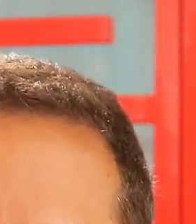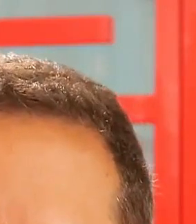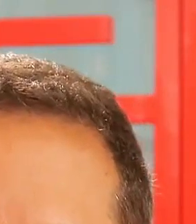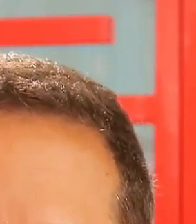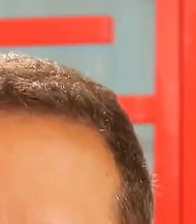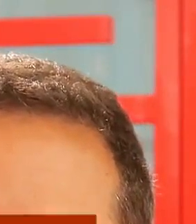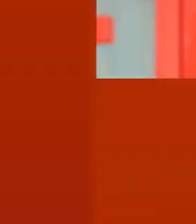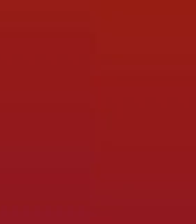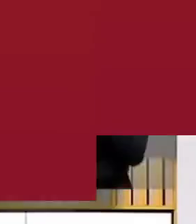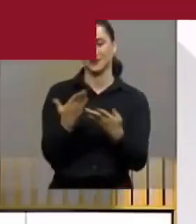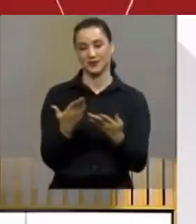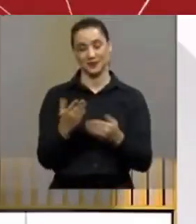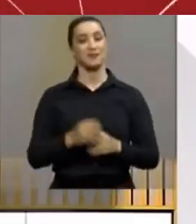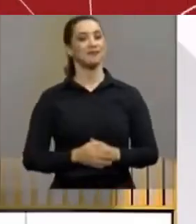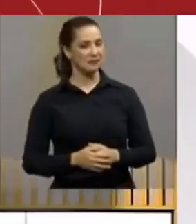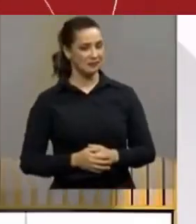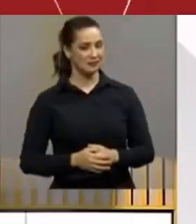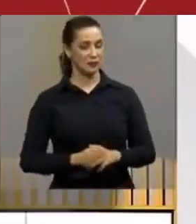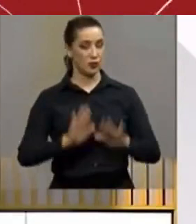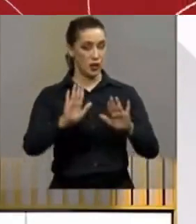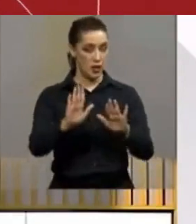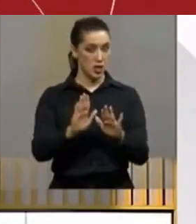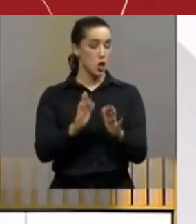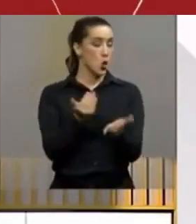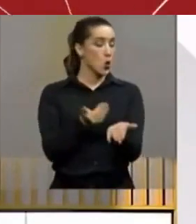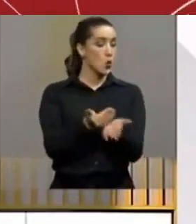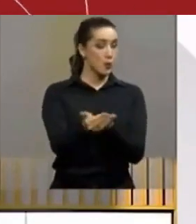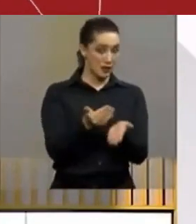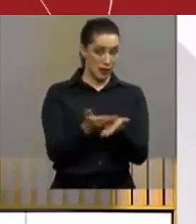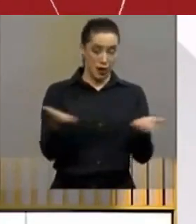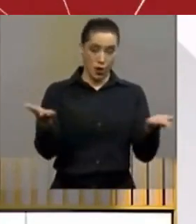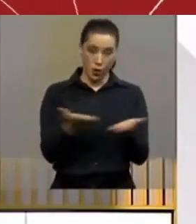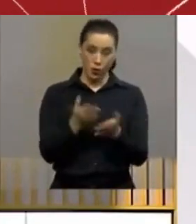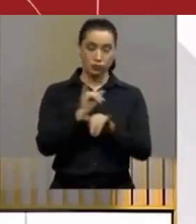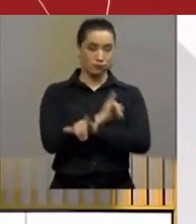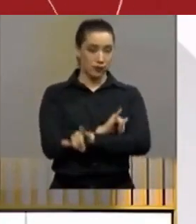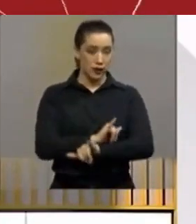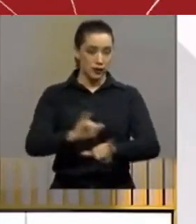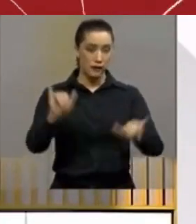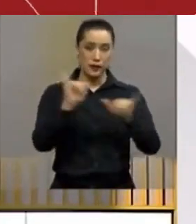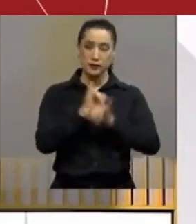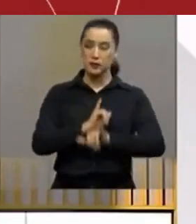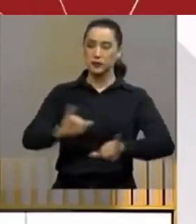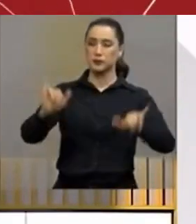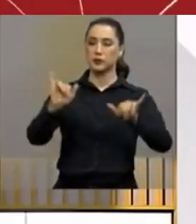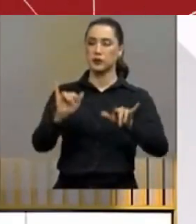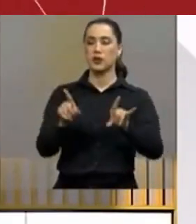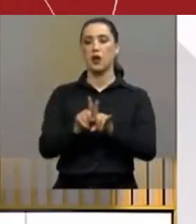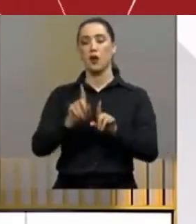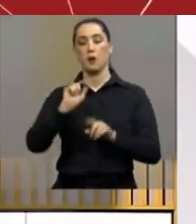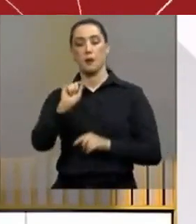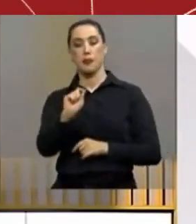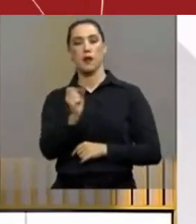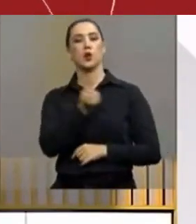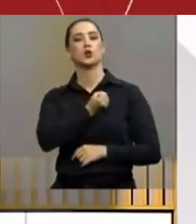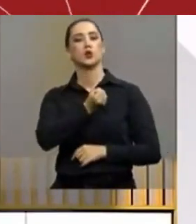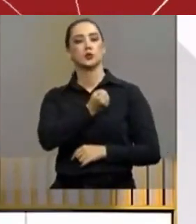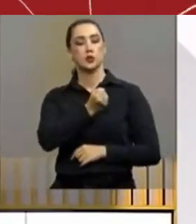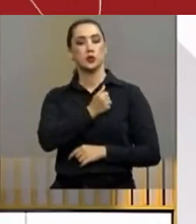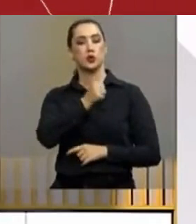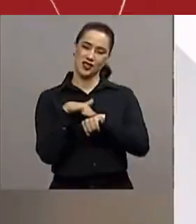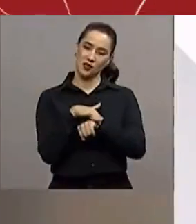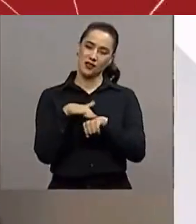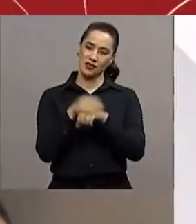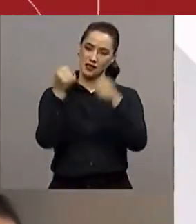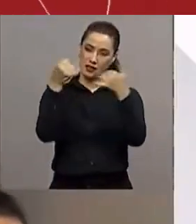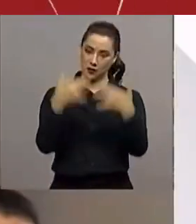programa. Eu queria começar com vocês passando alguns dados, Cida, bem importantes sobre os números do feminicídio no